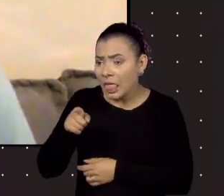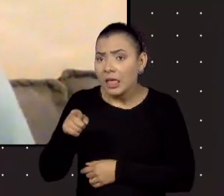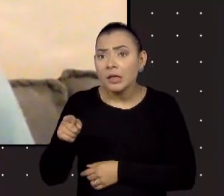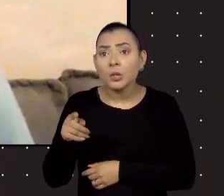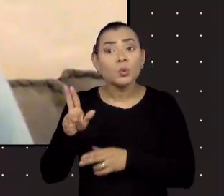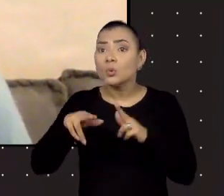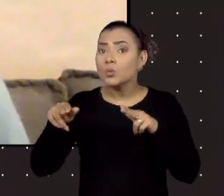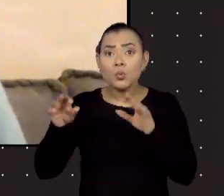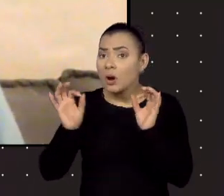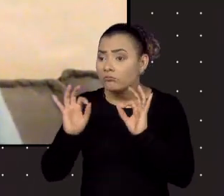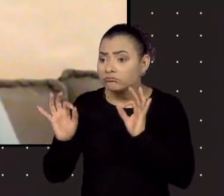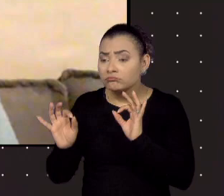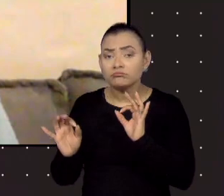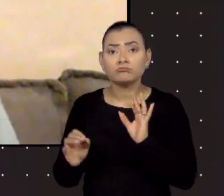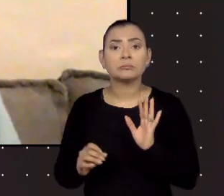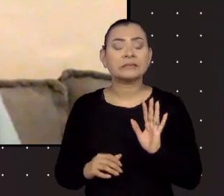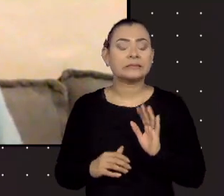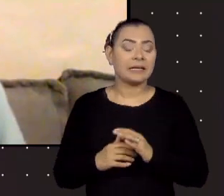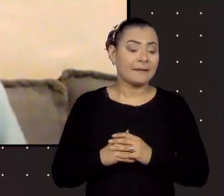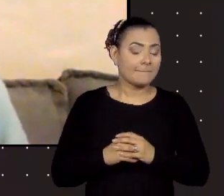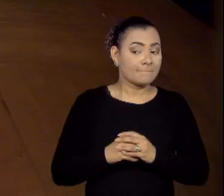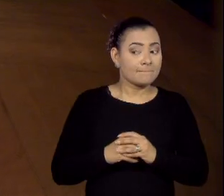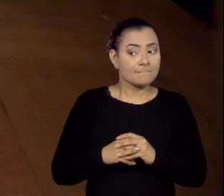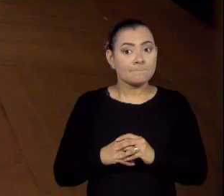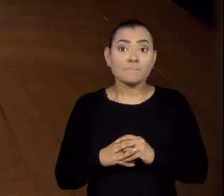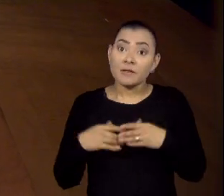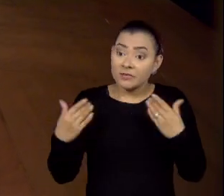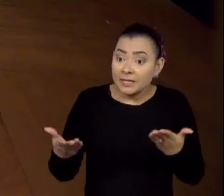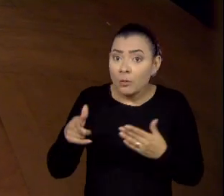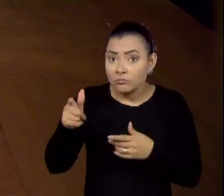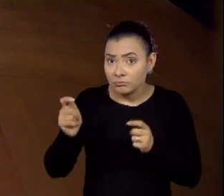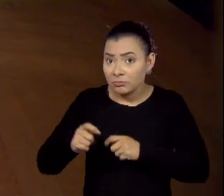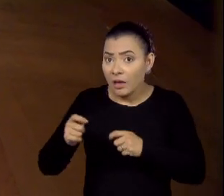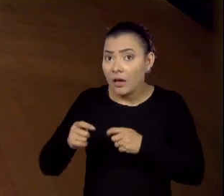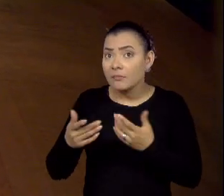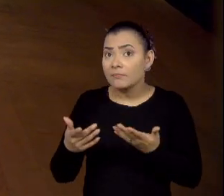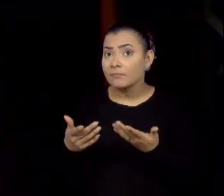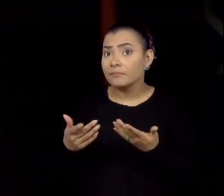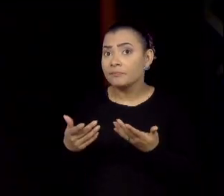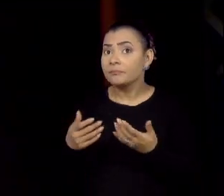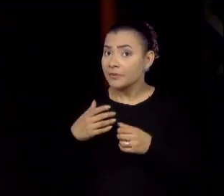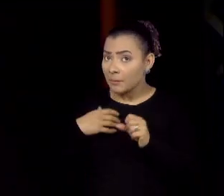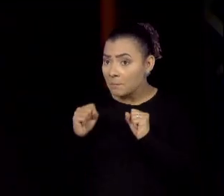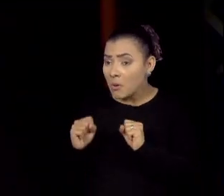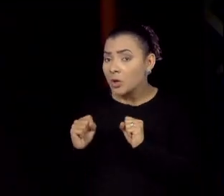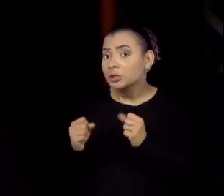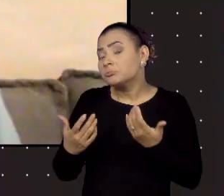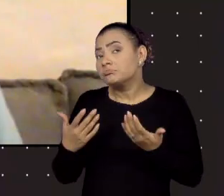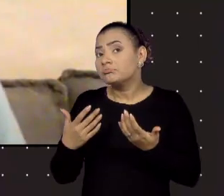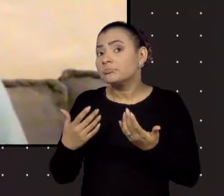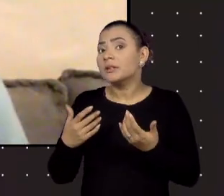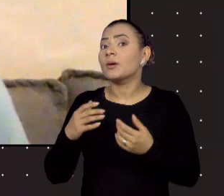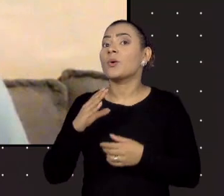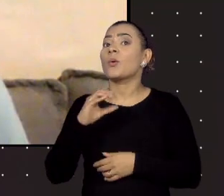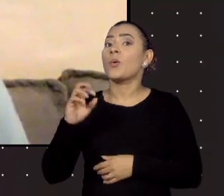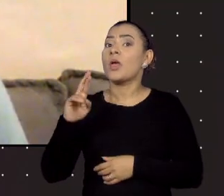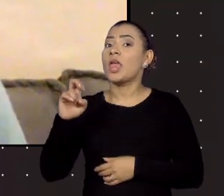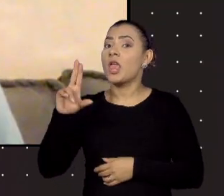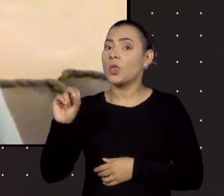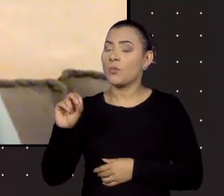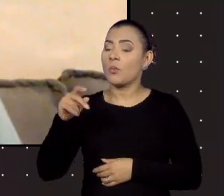Nunca teve crítica em Araraquara. Eu falei, e tem a permanente aí, o velhinho lá do Correio